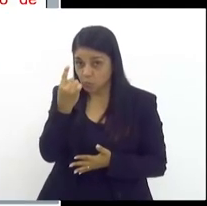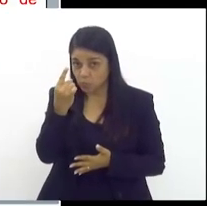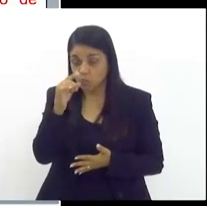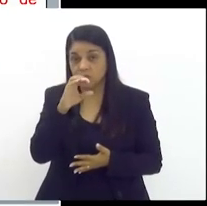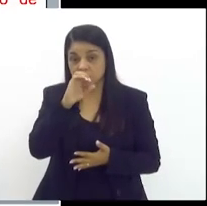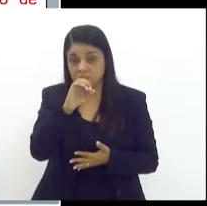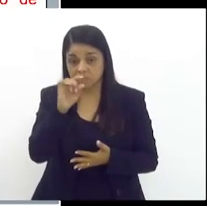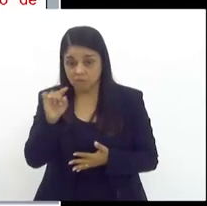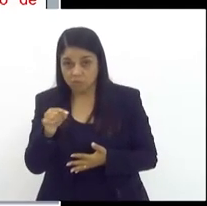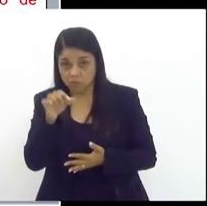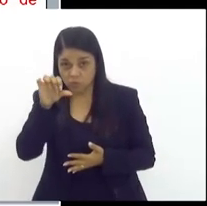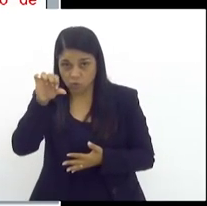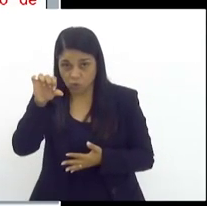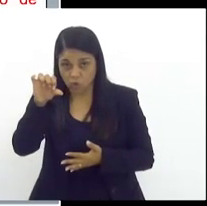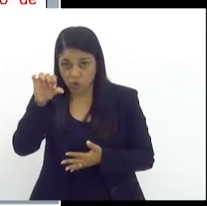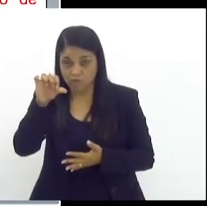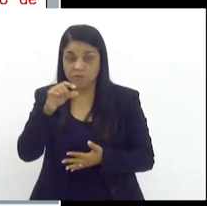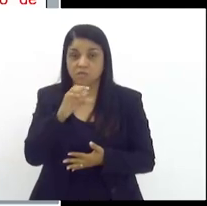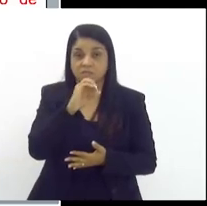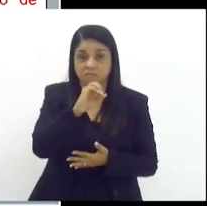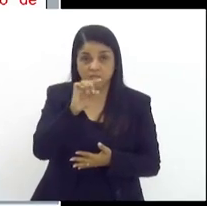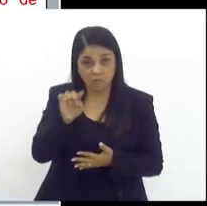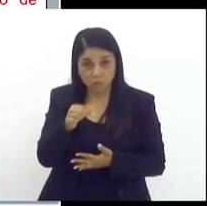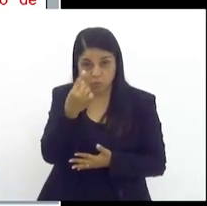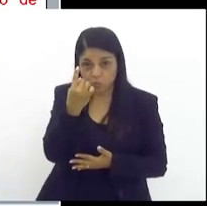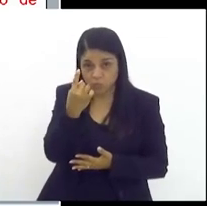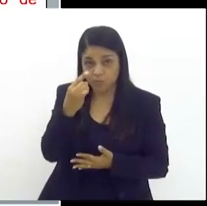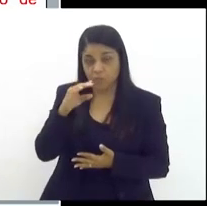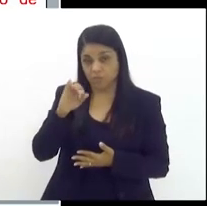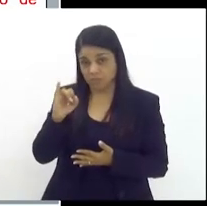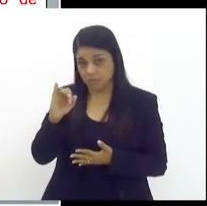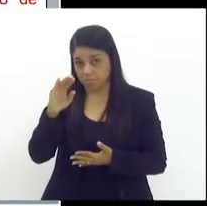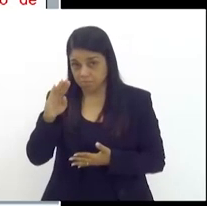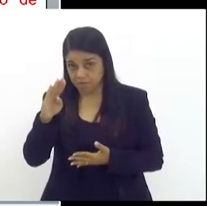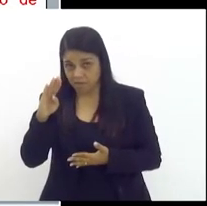respectivamente 01 para o ibs e